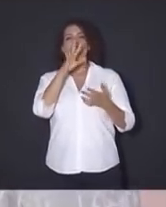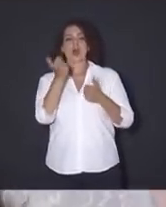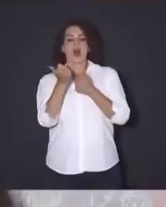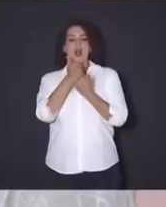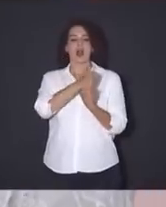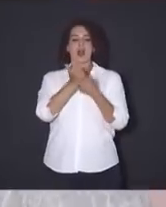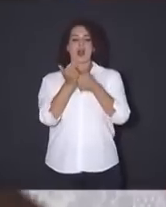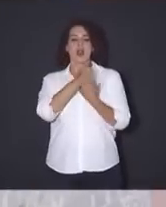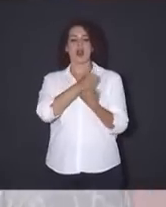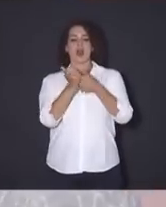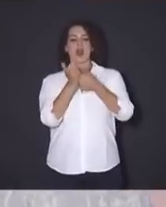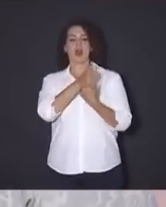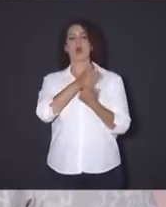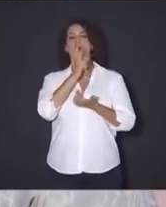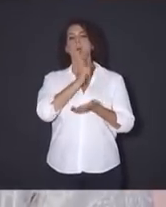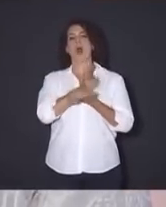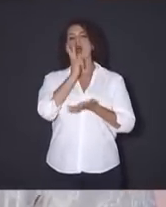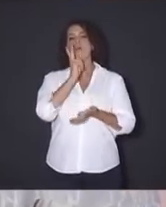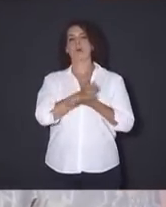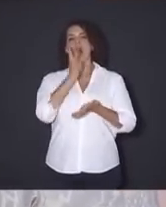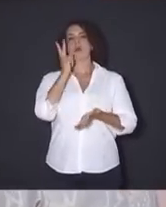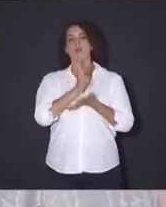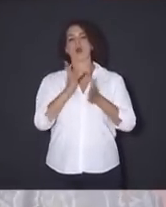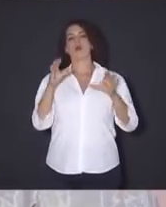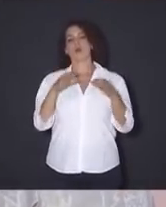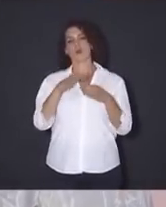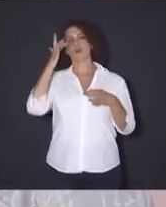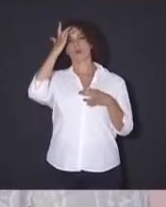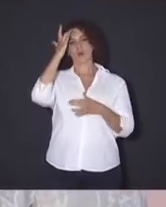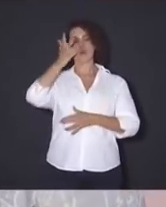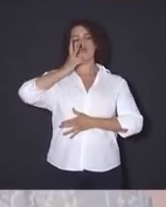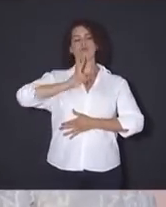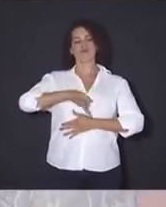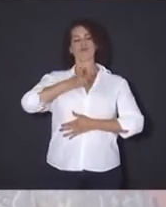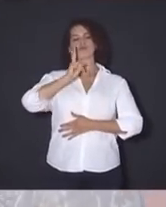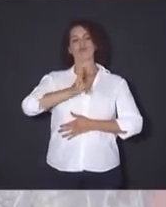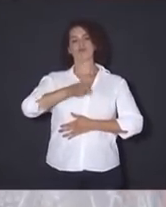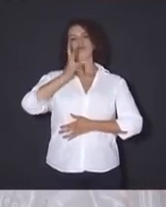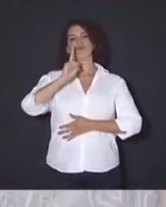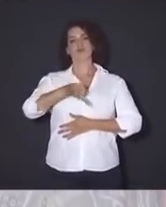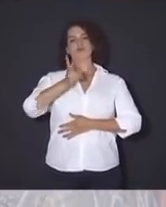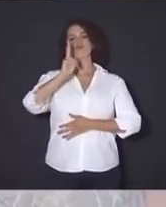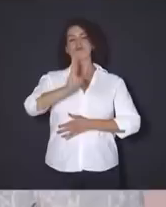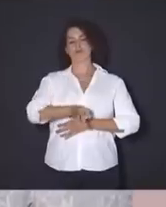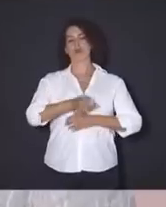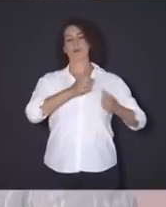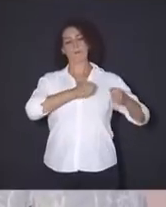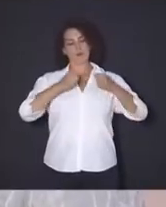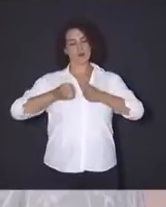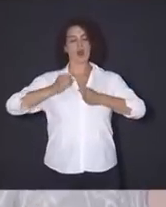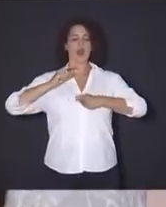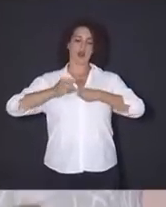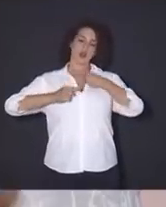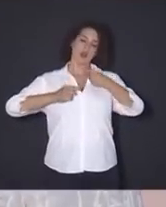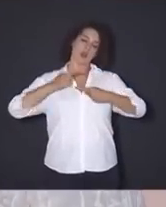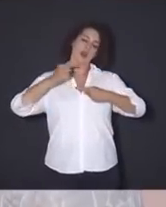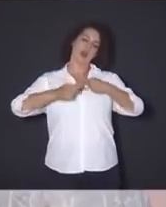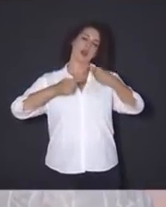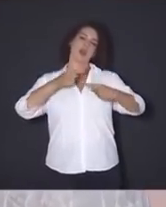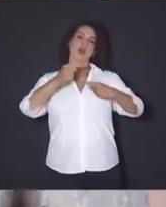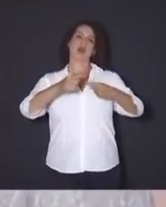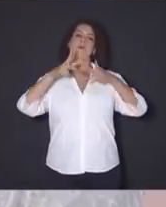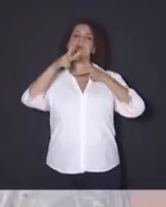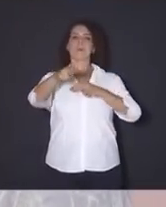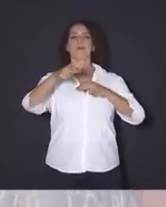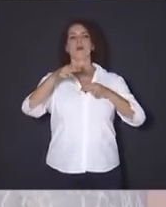sobretudo salvador na bahia as relações sociais as relações de poder vão se reproduzir porque você pergunta sei que me